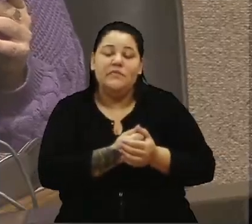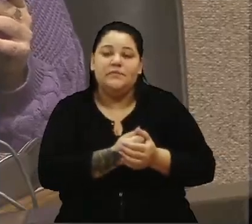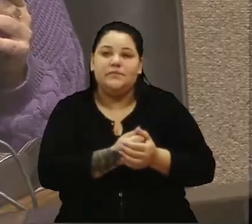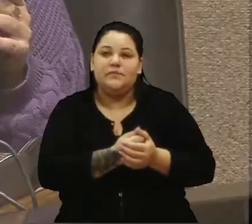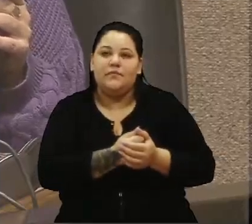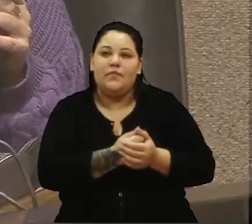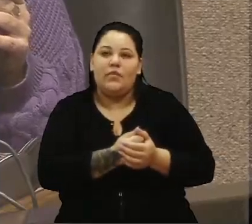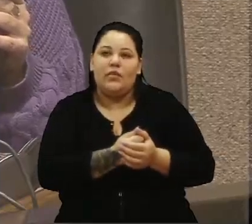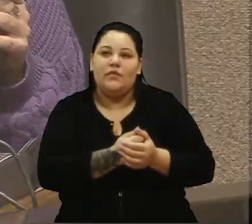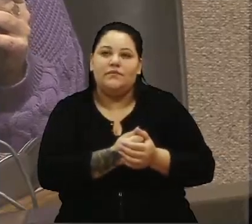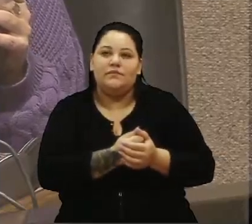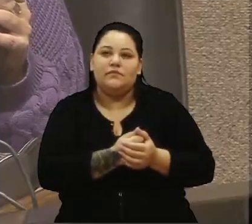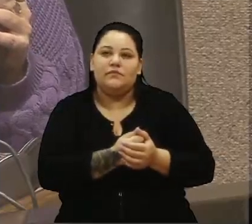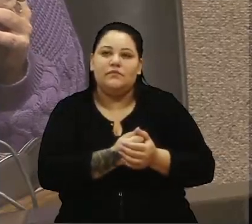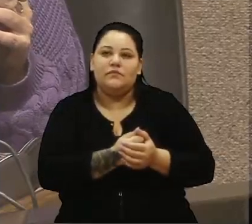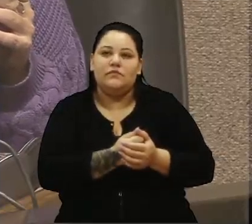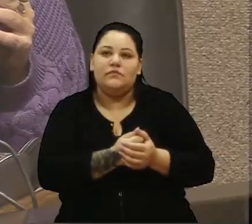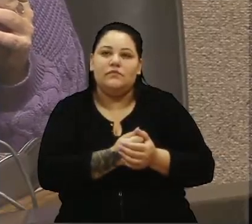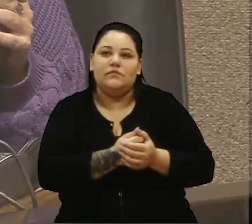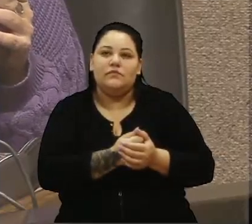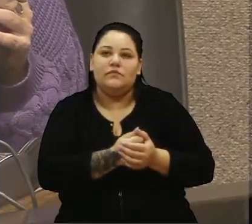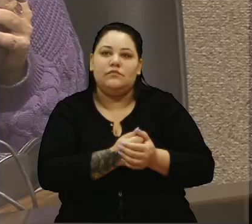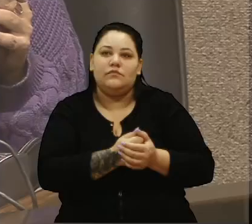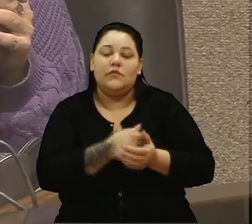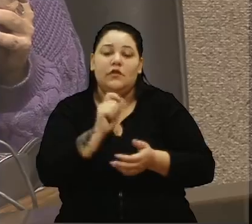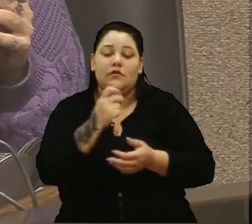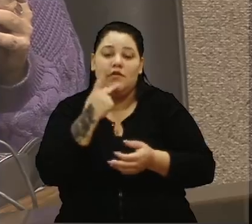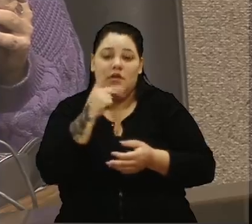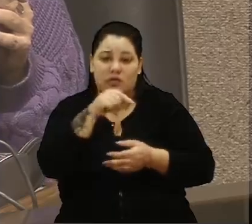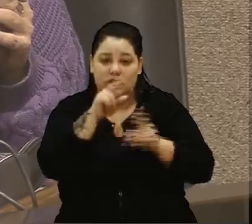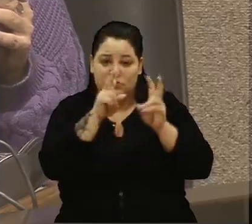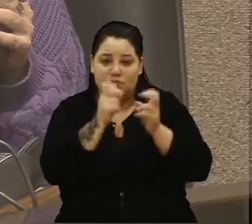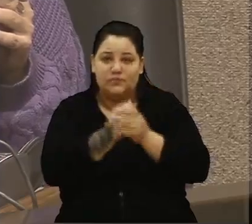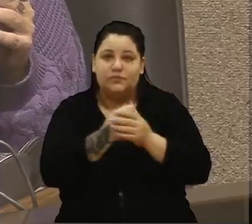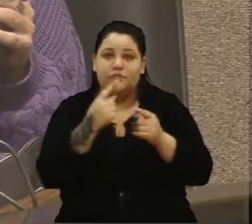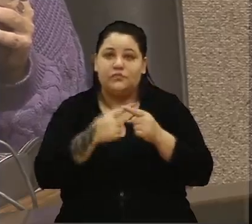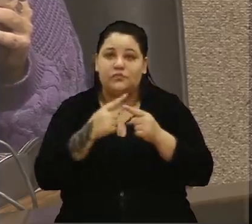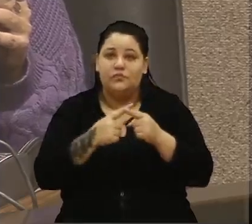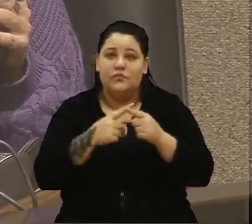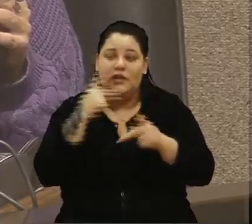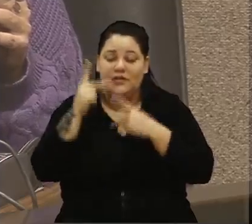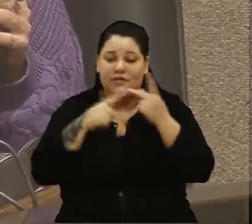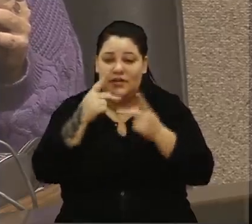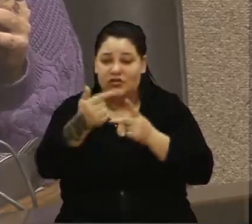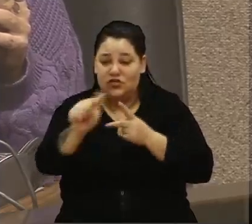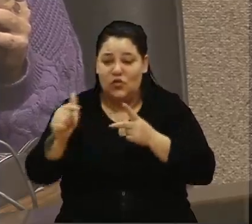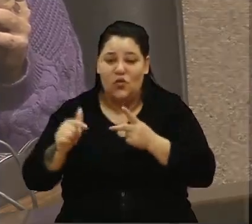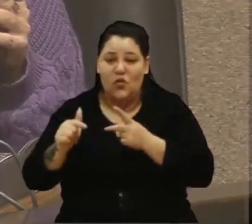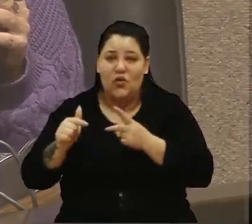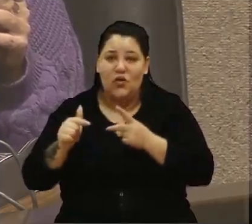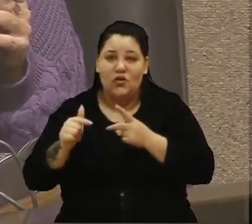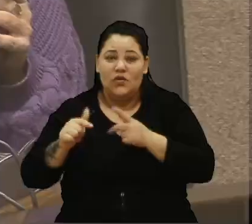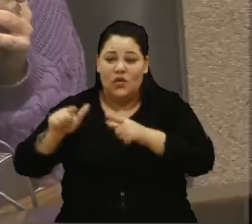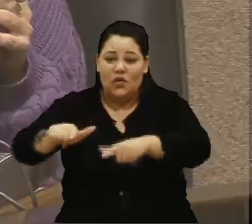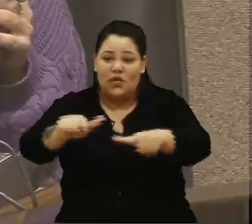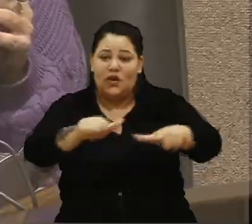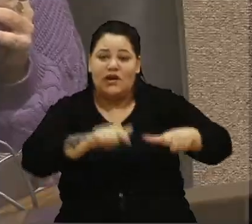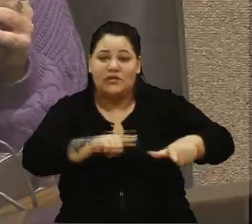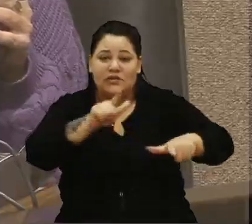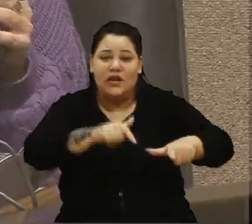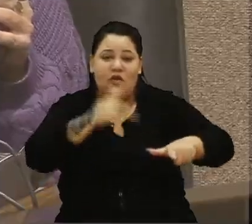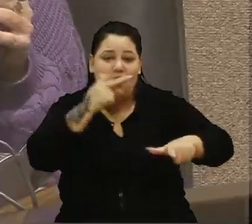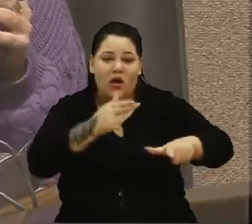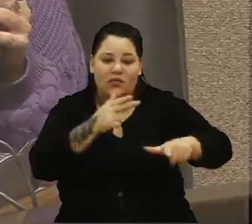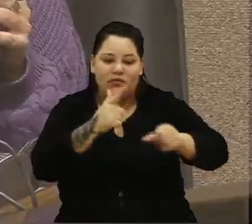me trouxe aqui para falar sobre isso é porque os comentários é dando outros locais que está do mesmo jeito. Então a